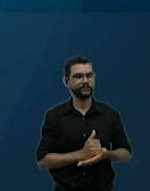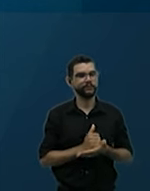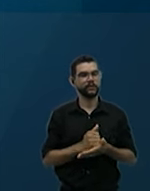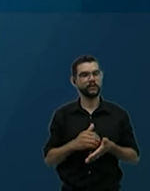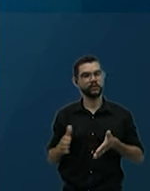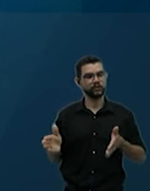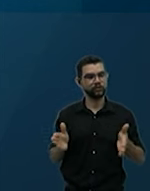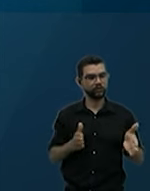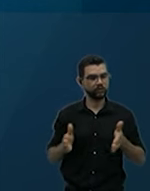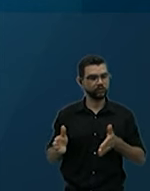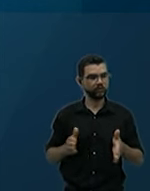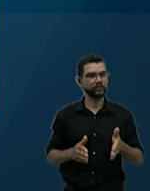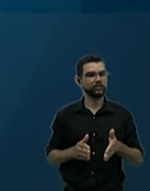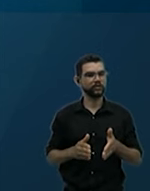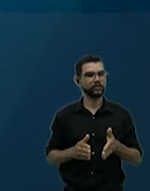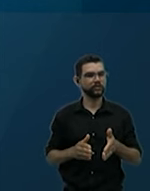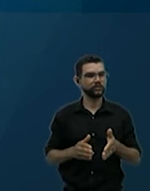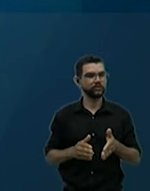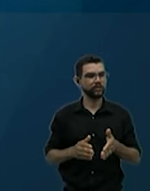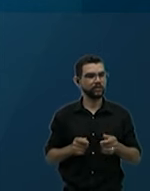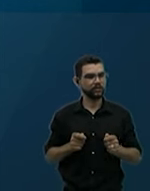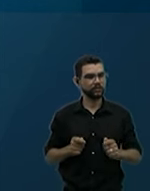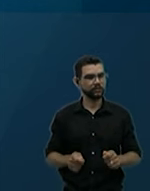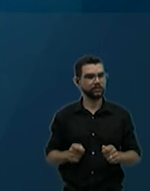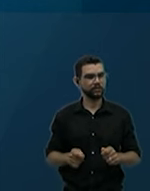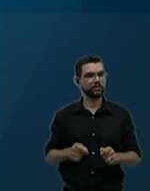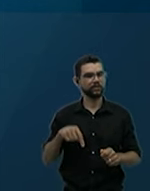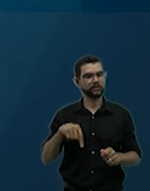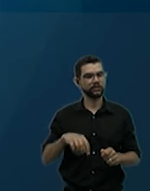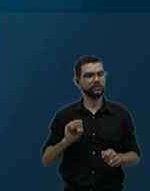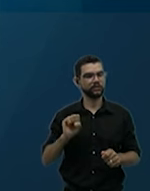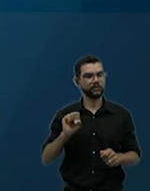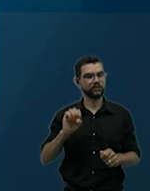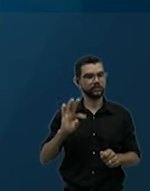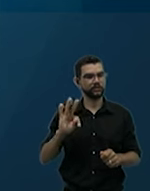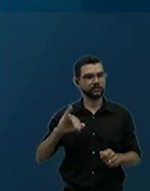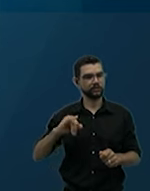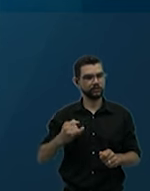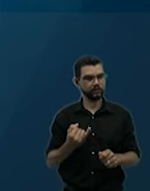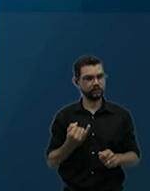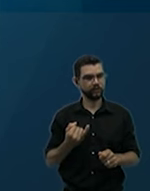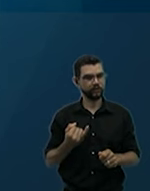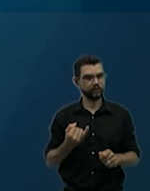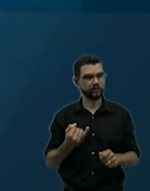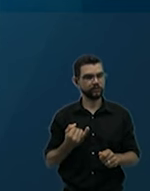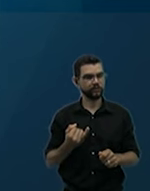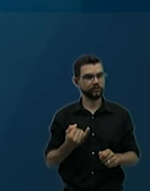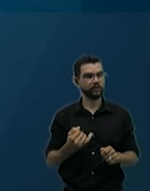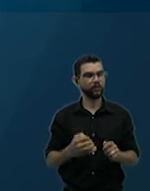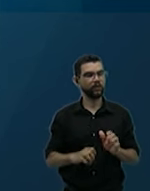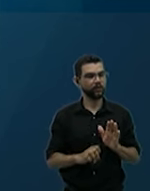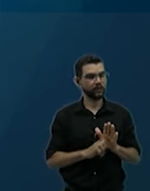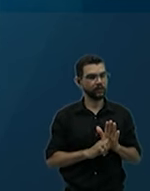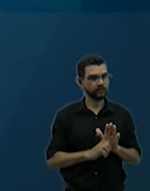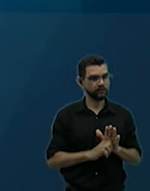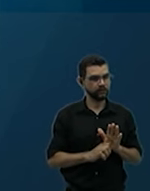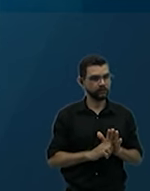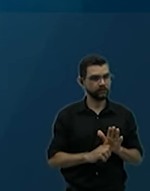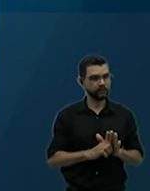desse STJ, que é, havendo previsão no edital de responsabilidade do arrematante,